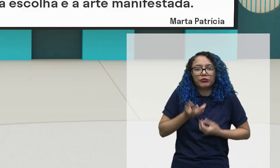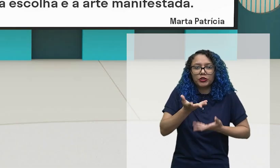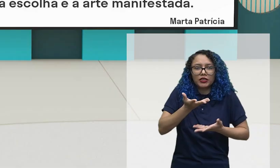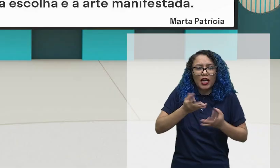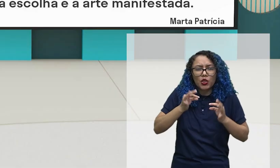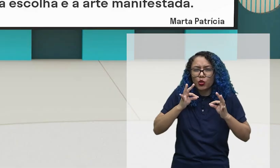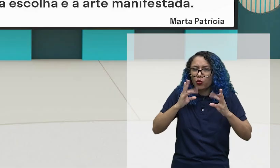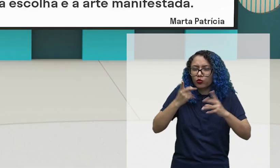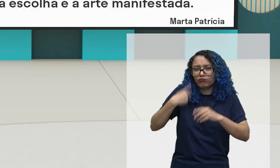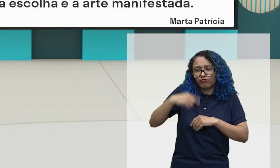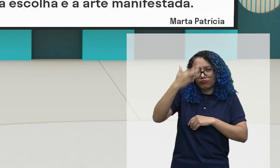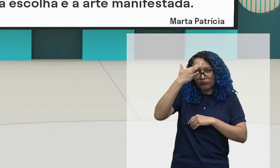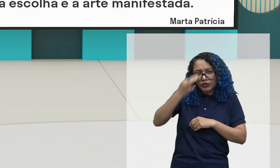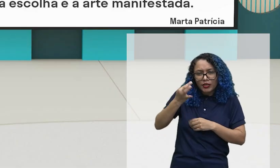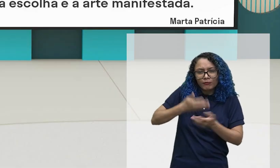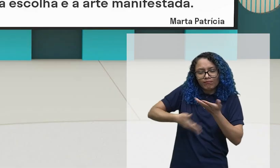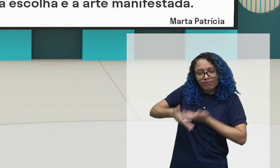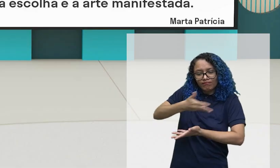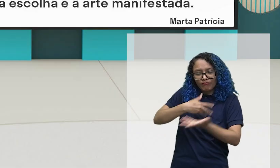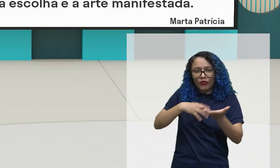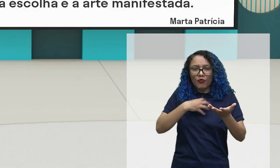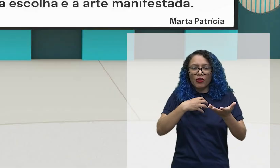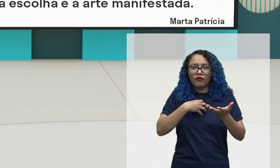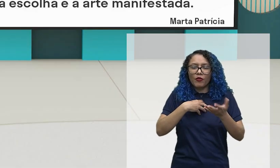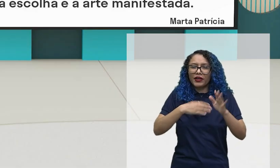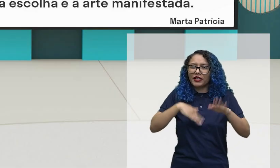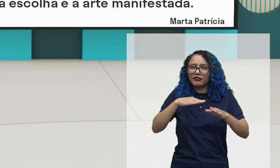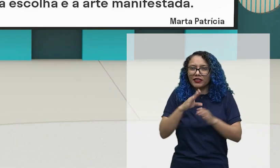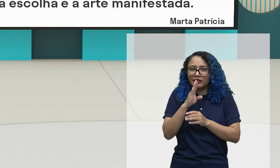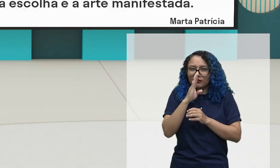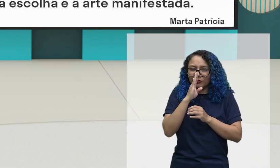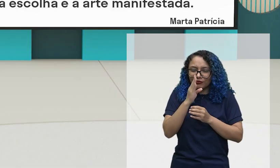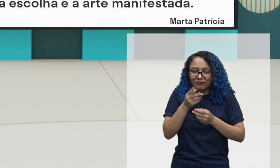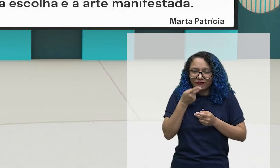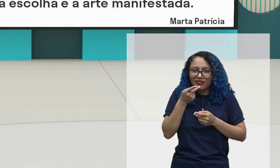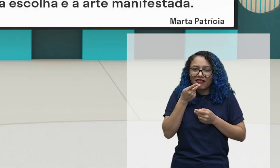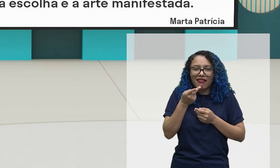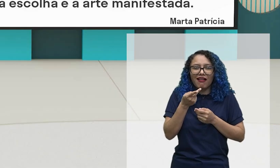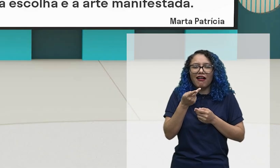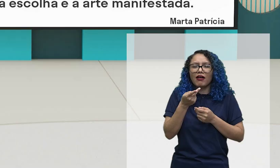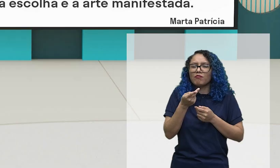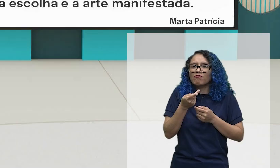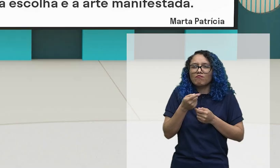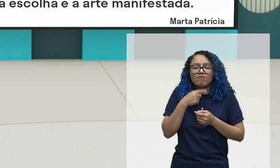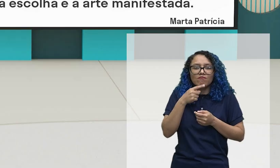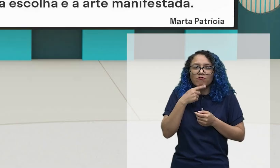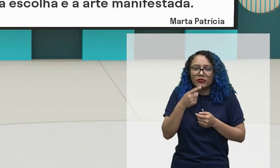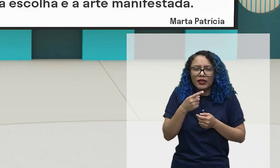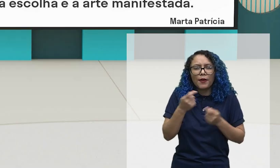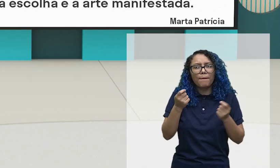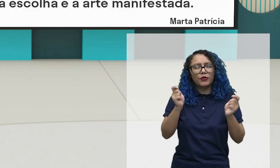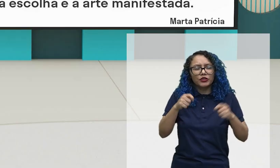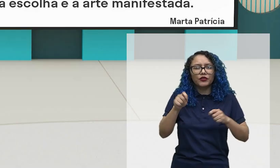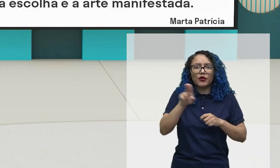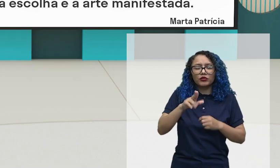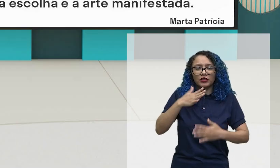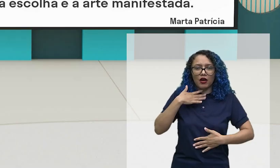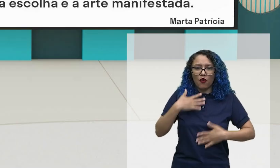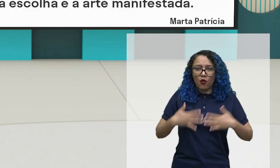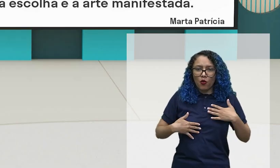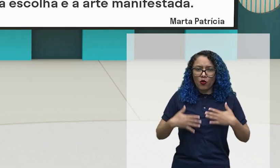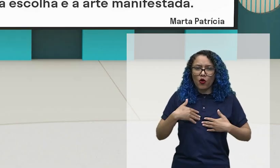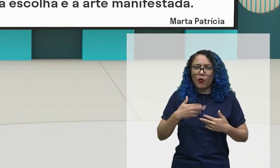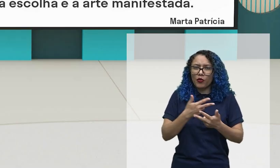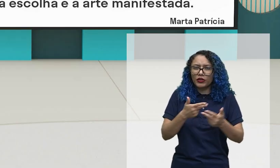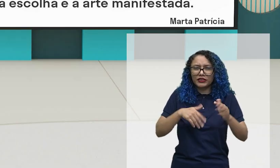de expressar tudo o que nós entendemos. É compartilhar de uma maneira que nem sempre é verbalizar, mas expressar